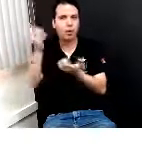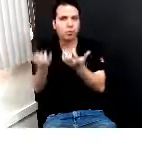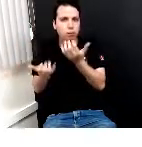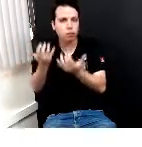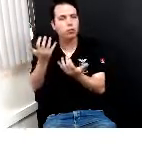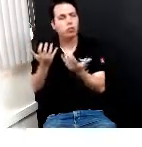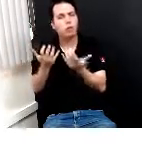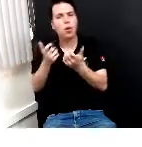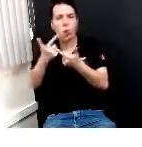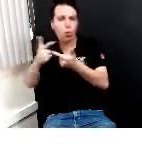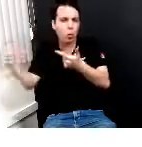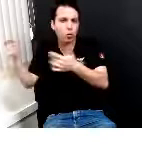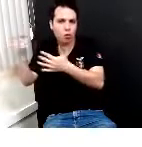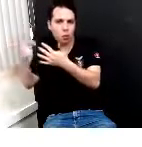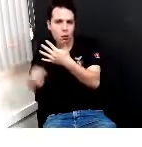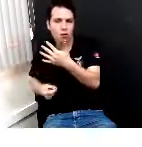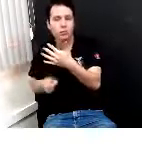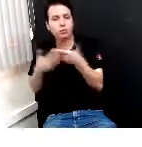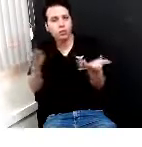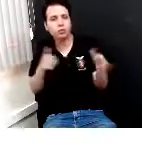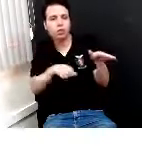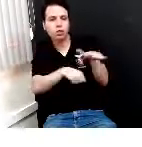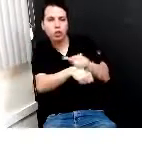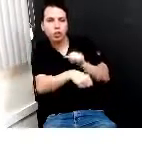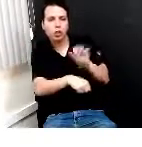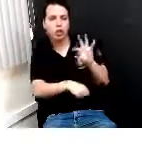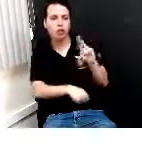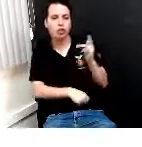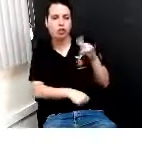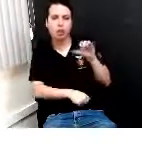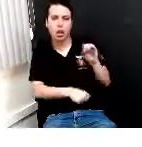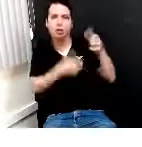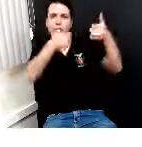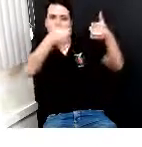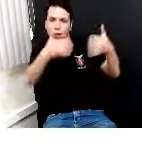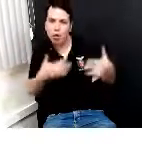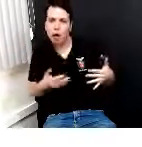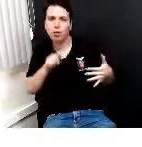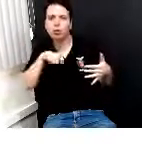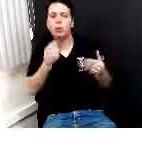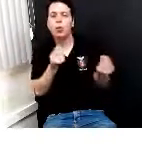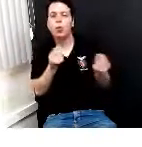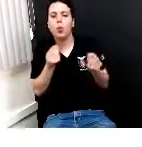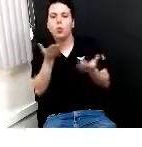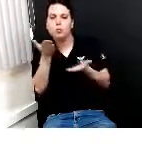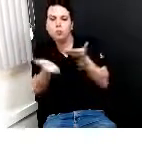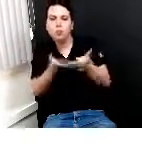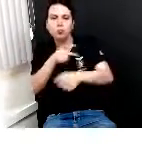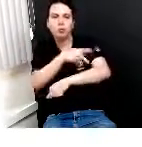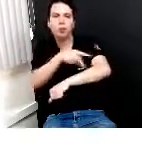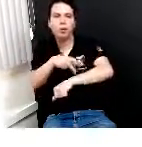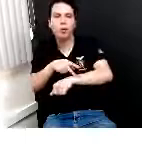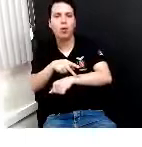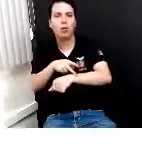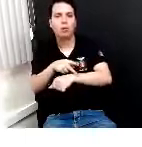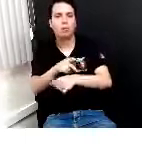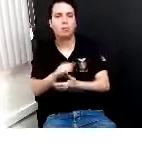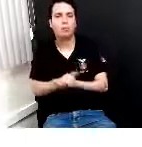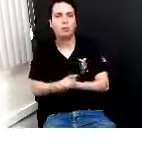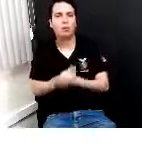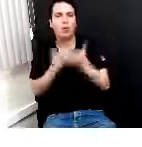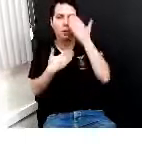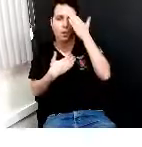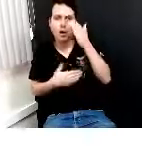Thiago para, né, fazer orientação para as nossas escolas sobre o trato pedagógico, tá bom? Gente, um ótimo dia para vocês e até a próxima.